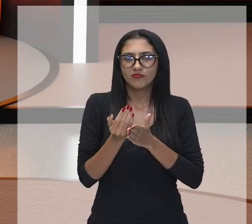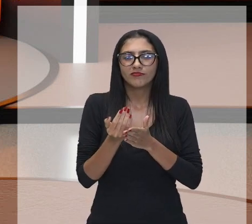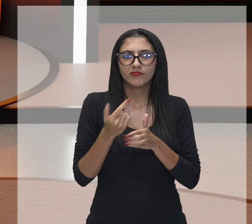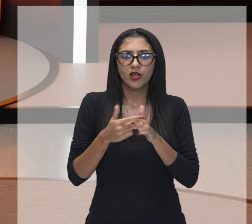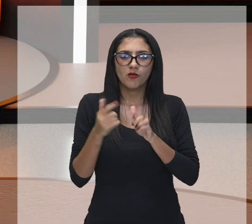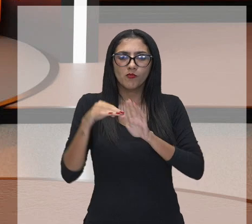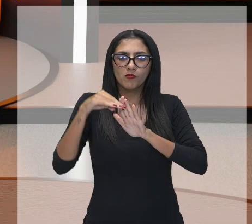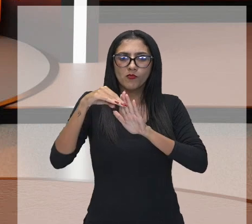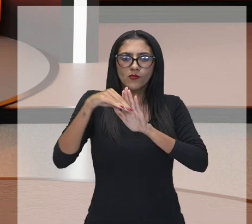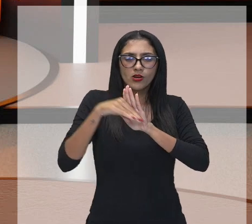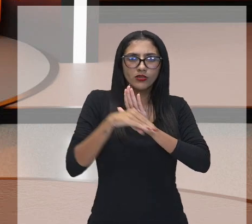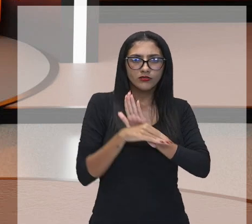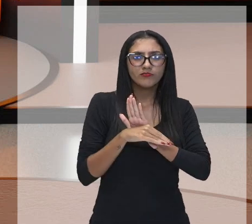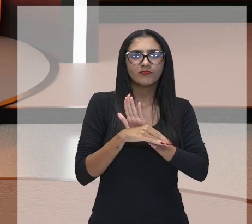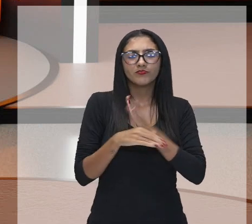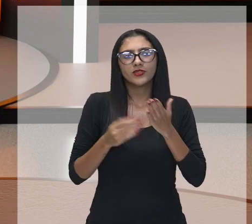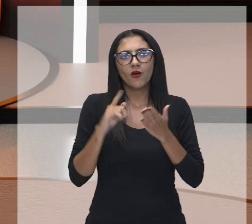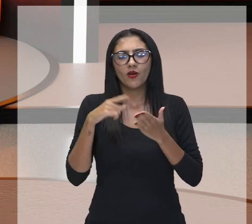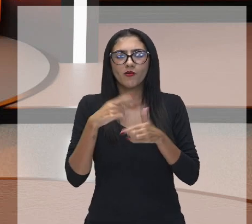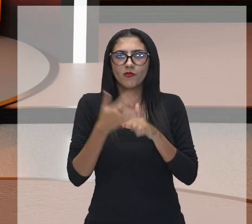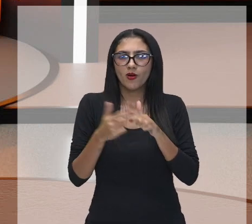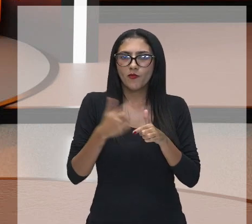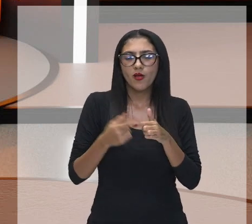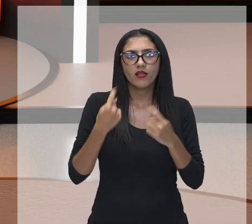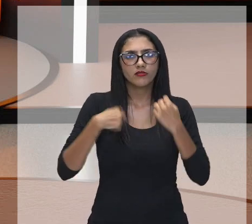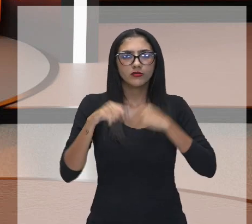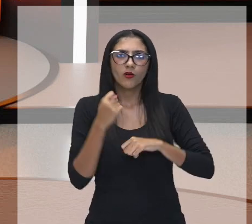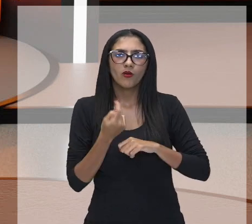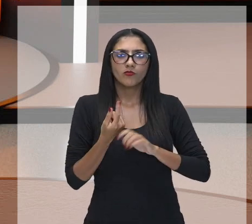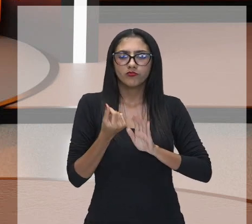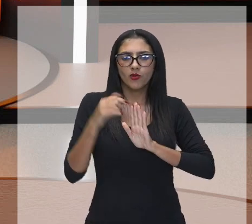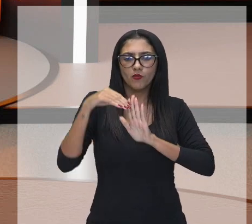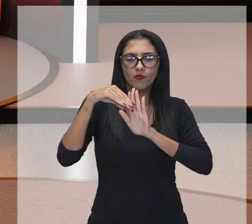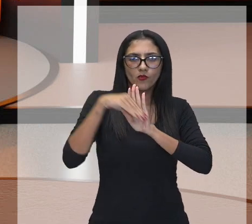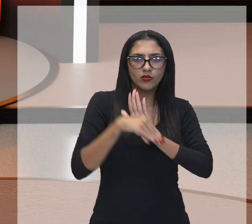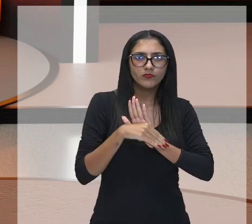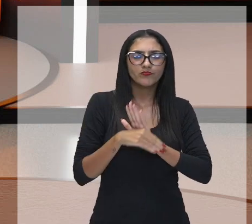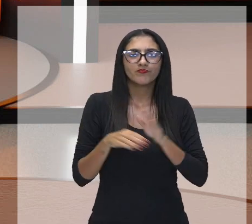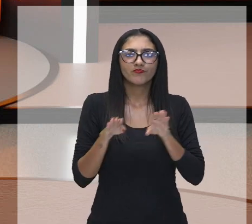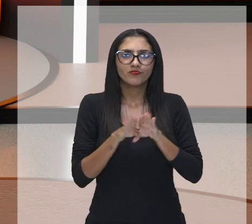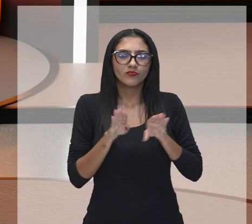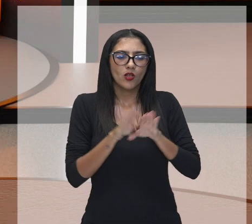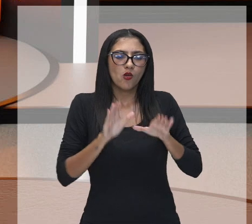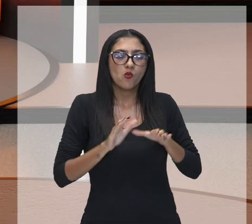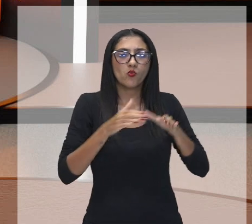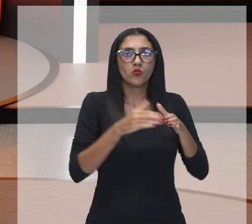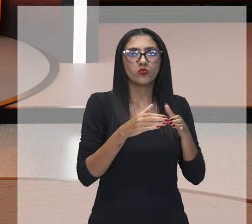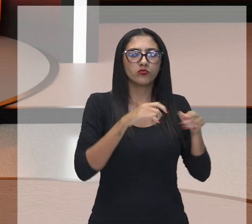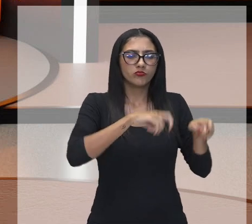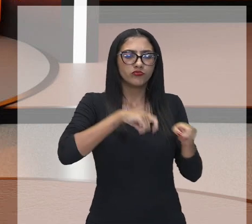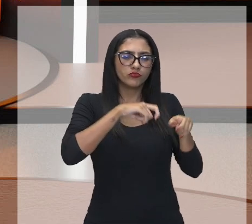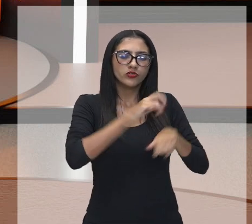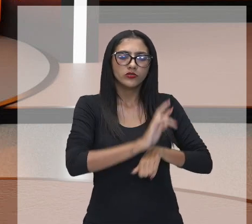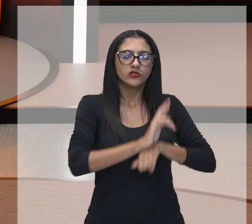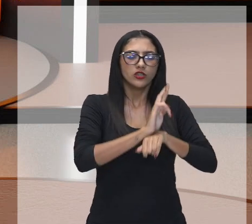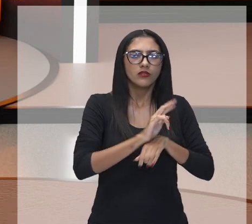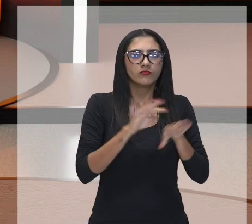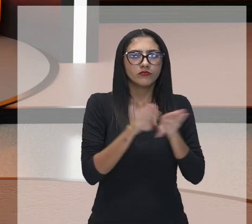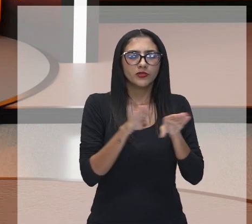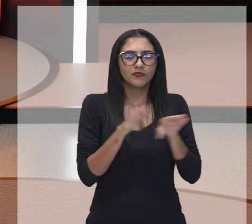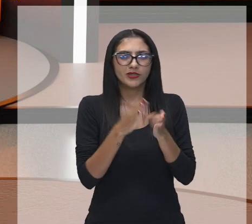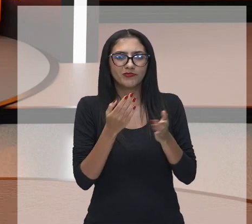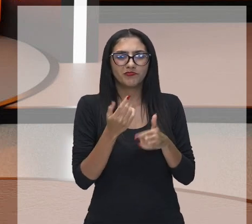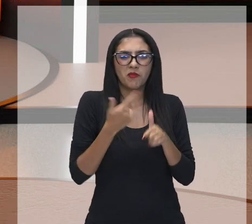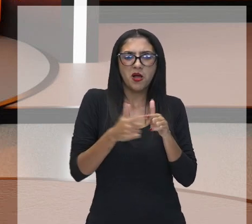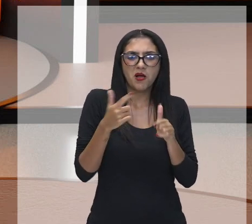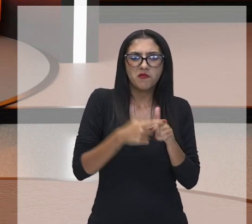o café estava passando por um declínio econômico, logo as oligarquias cafeeiras começaram também a sofrer